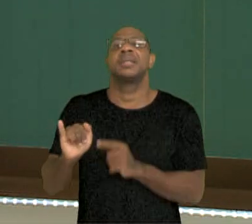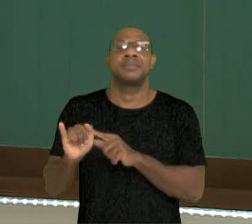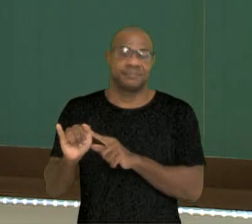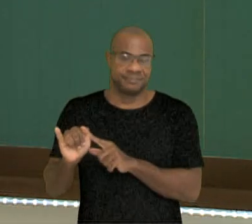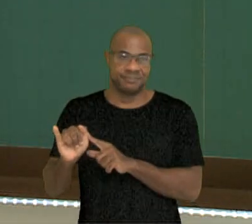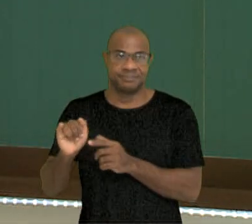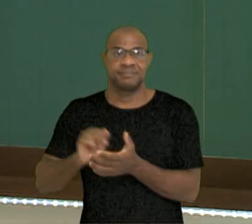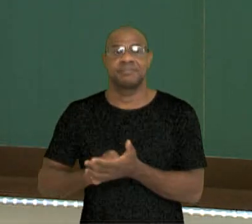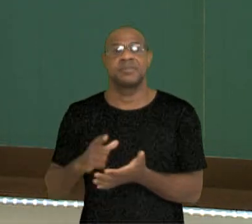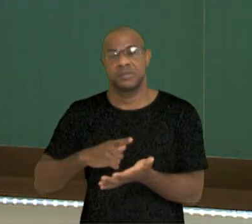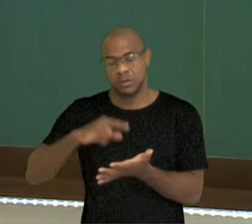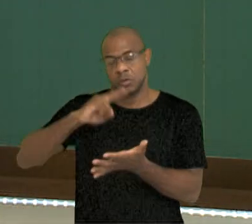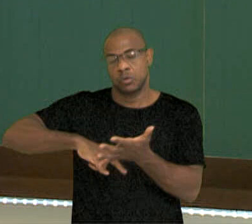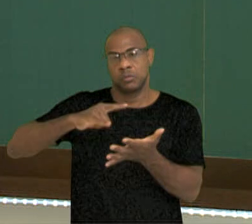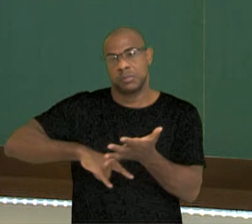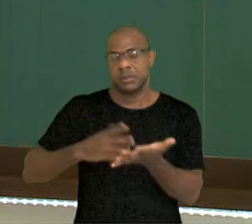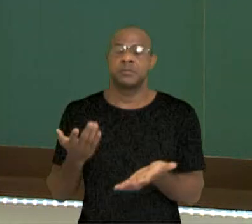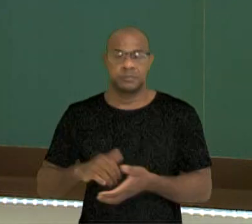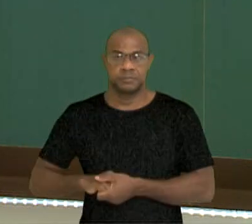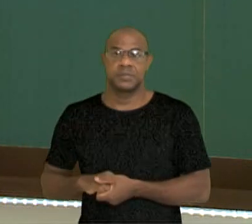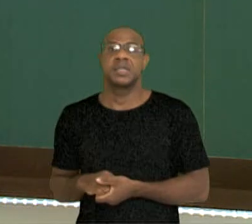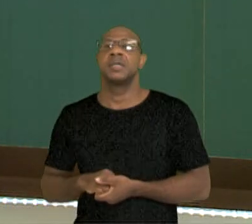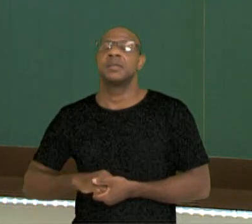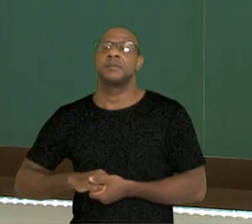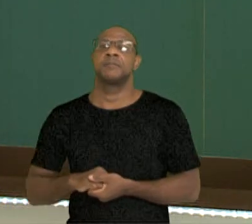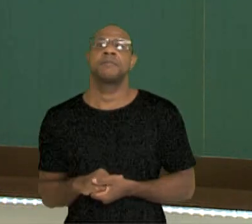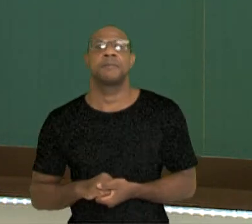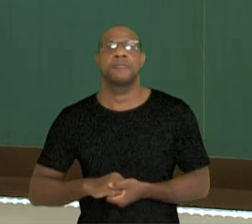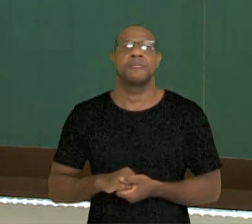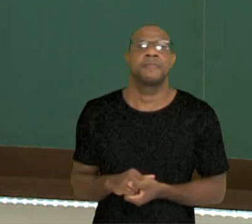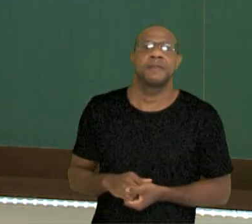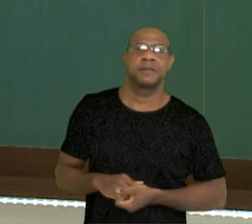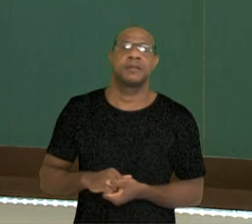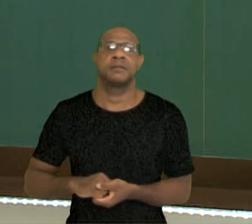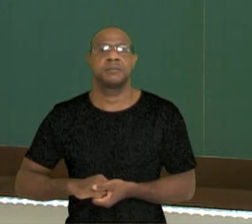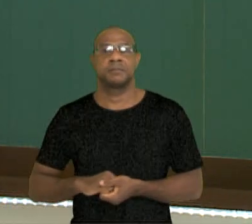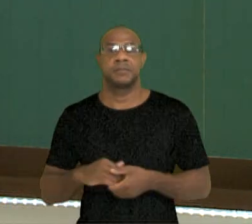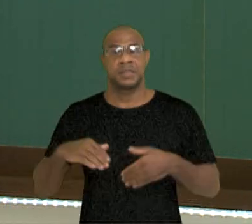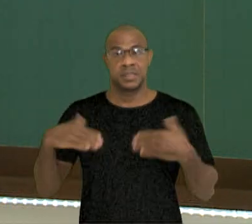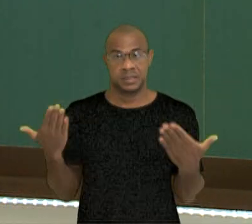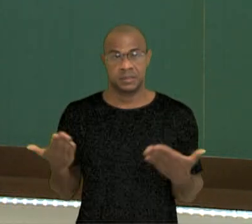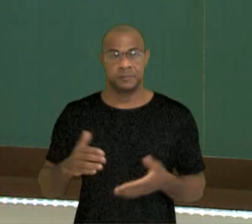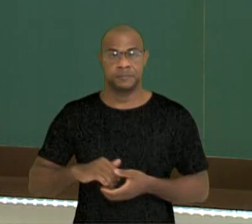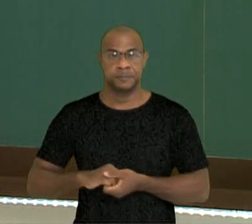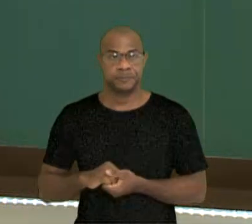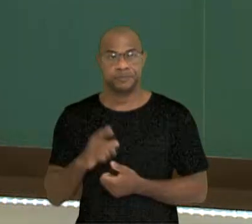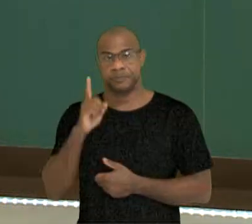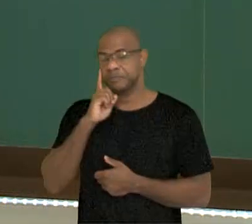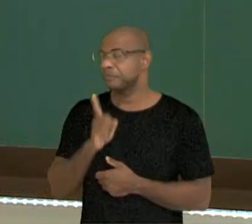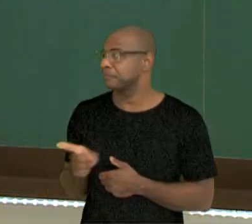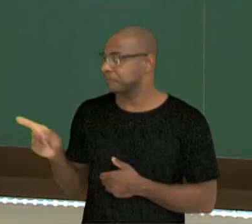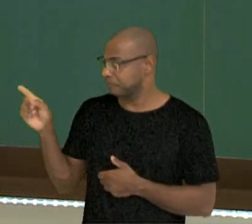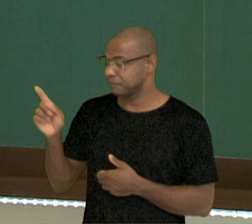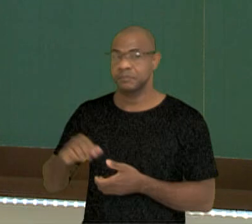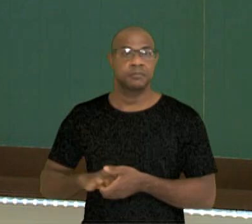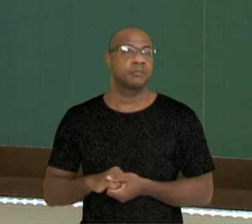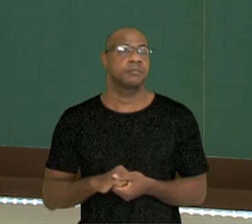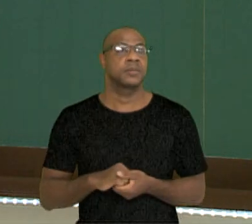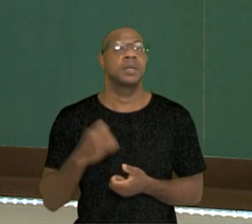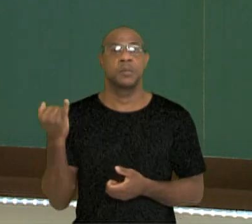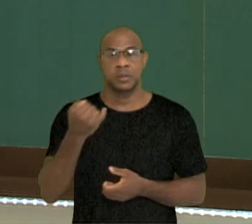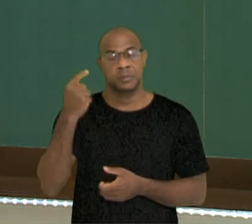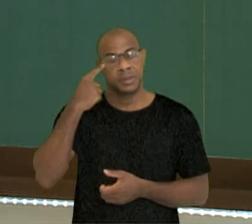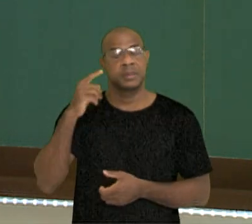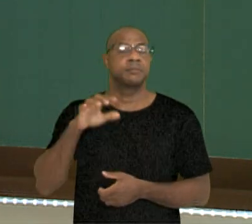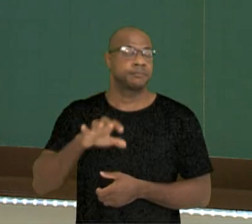os portugueses tinham dominado iam pertencer aos portugueses e iam ser o Brasil que nós conhecemos hoje. Certo? Então é importante pensar